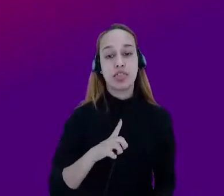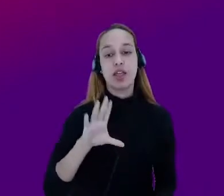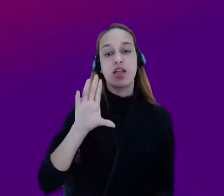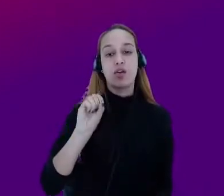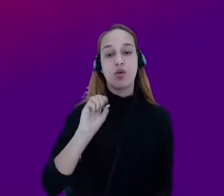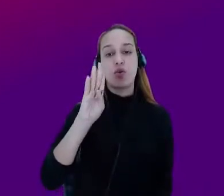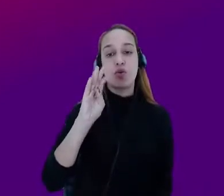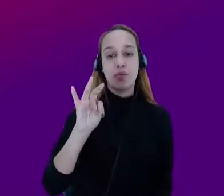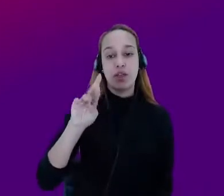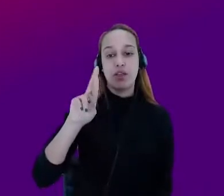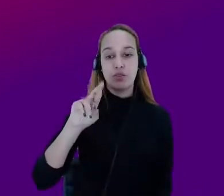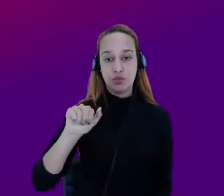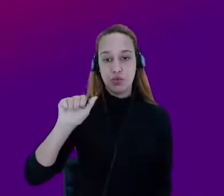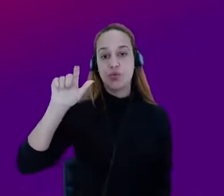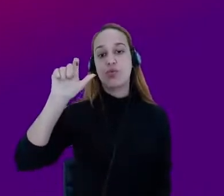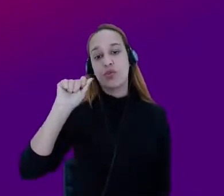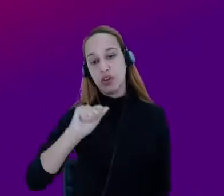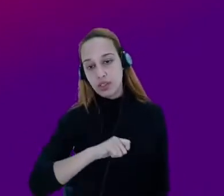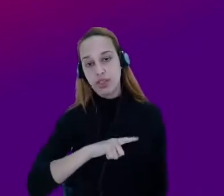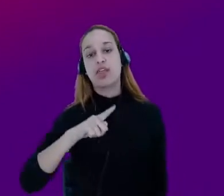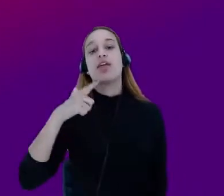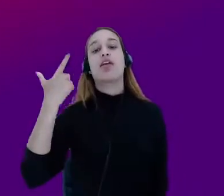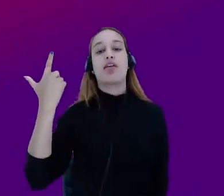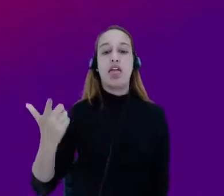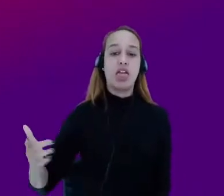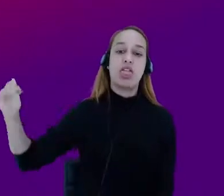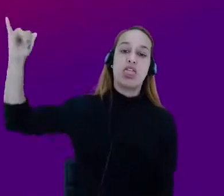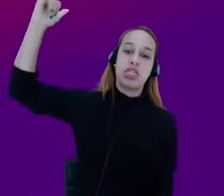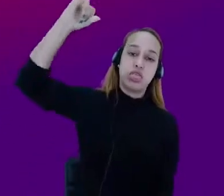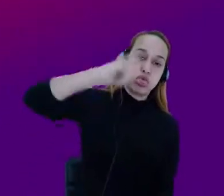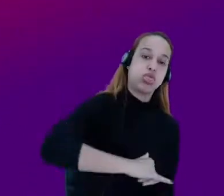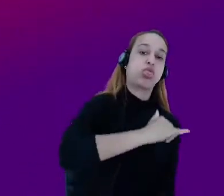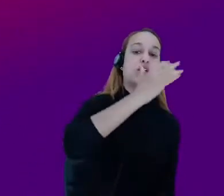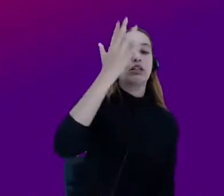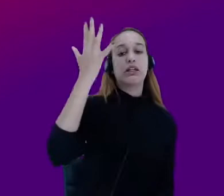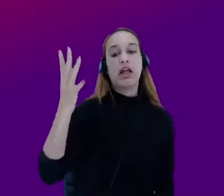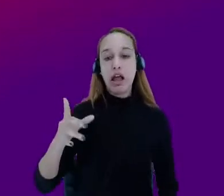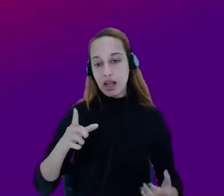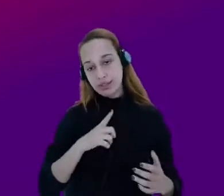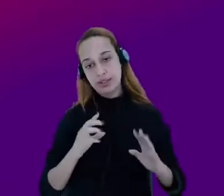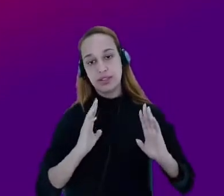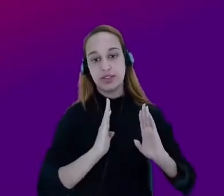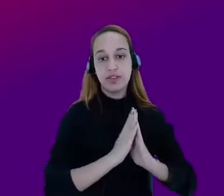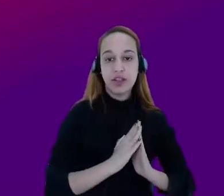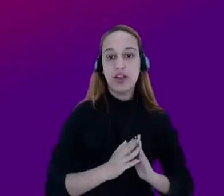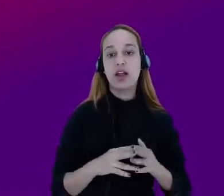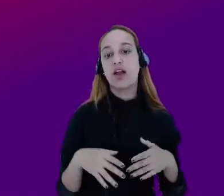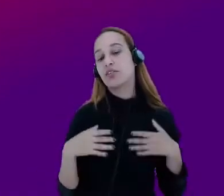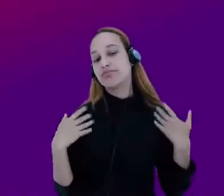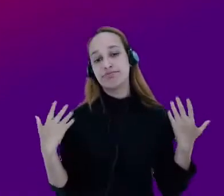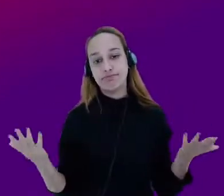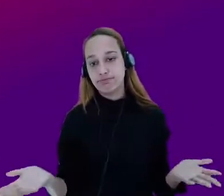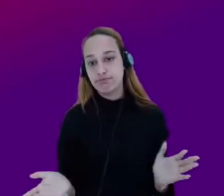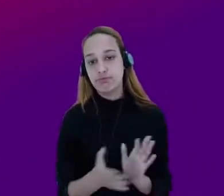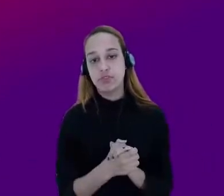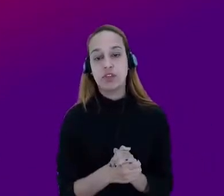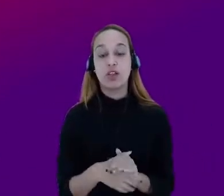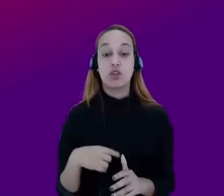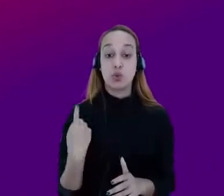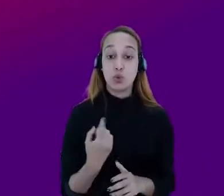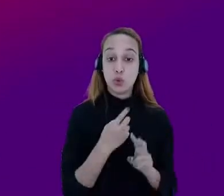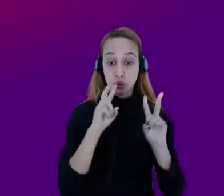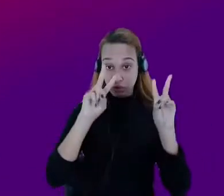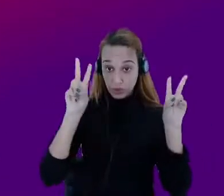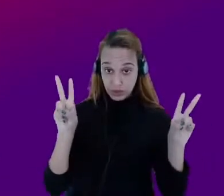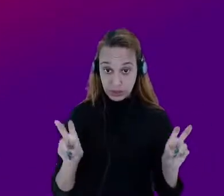um avião, tem cobertura, o seguro residencial cobre ou não, e assim por diante. Ou seja, o nosso tema, ele